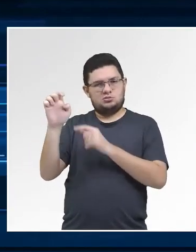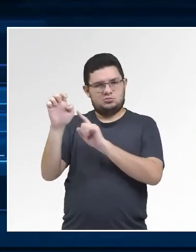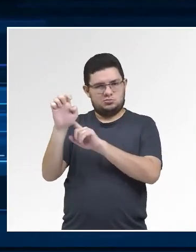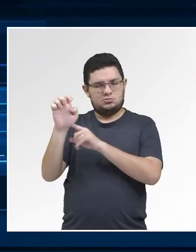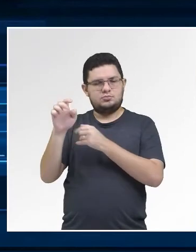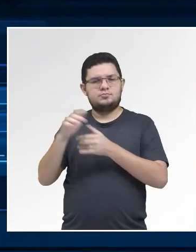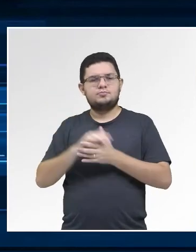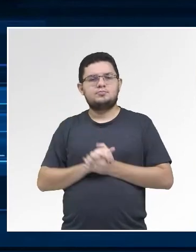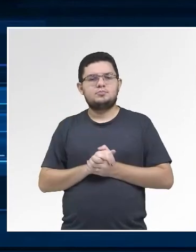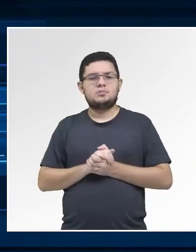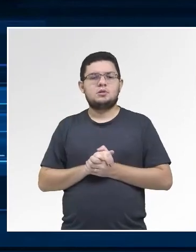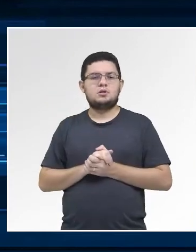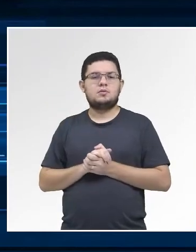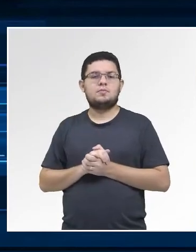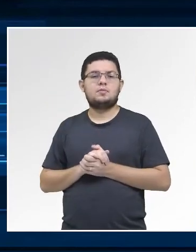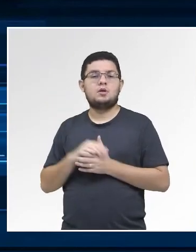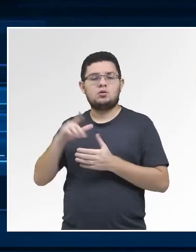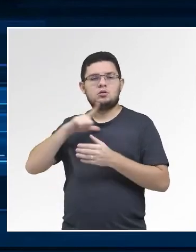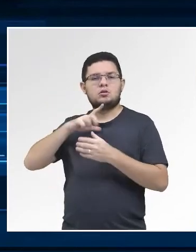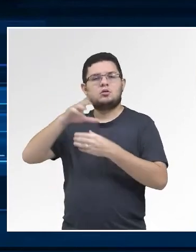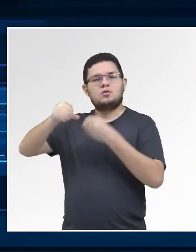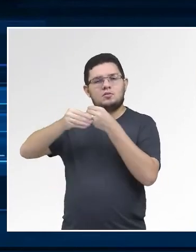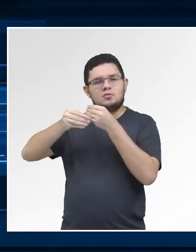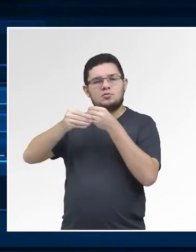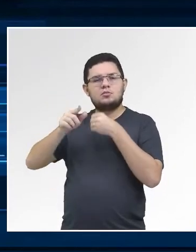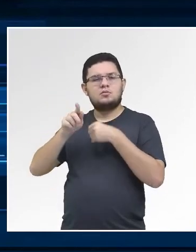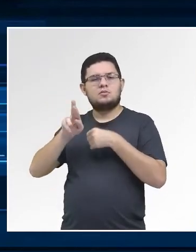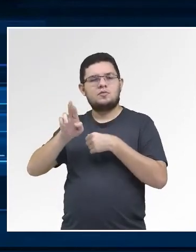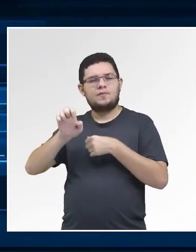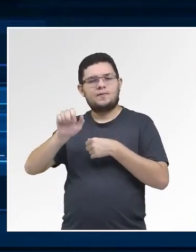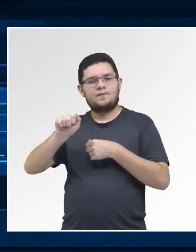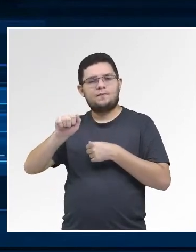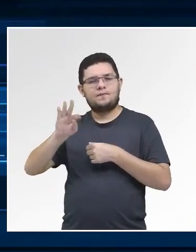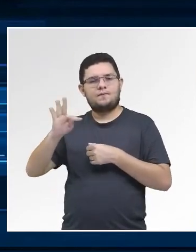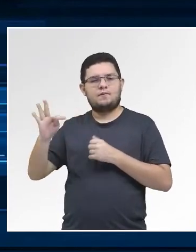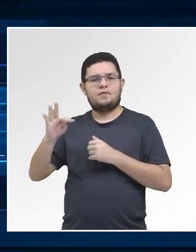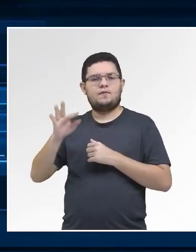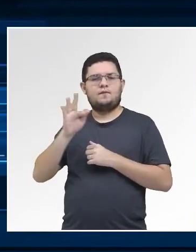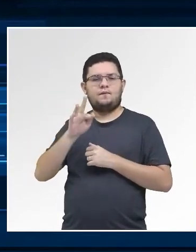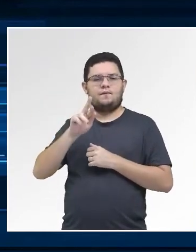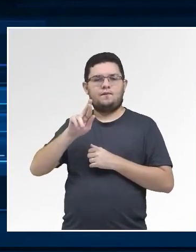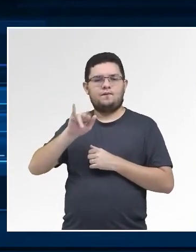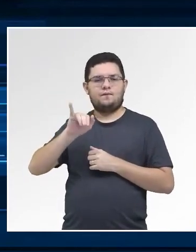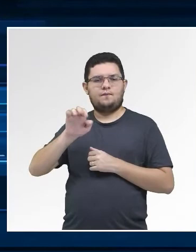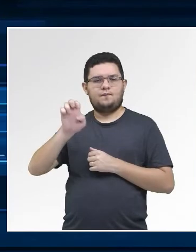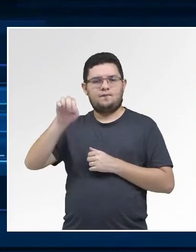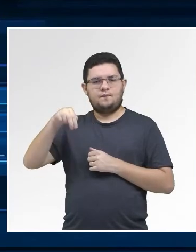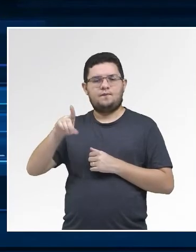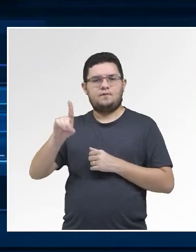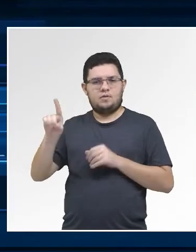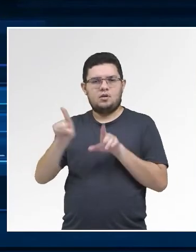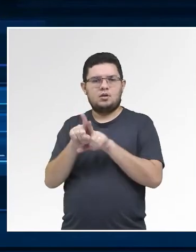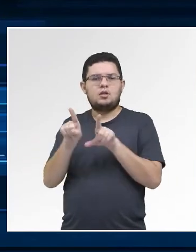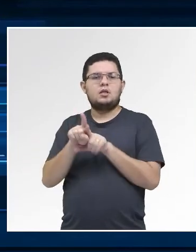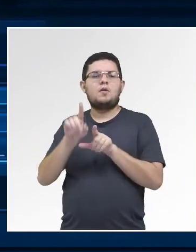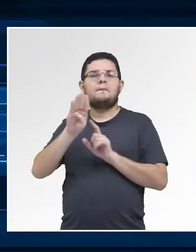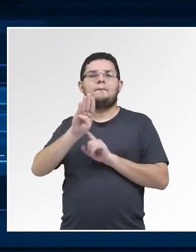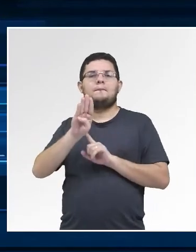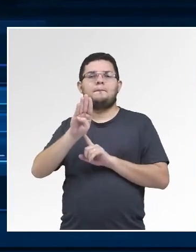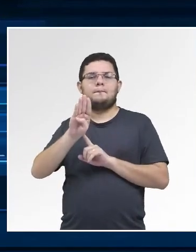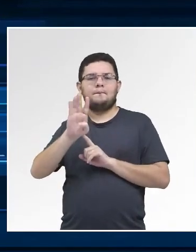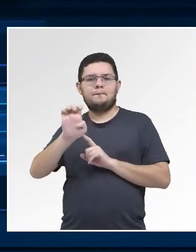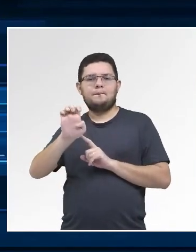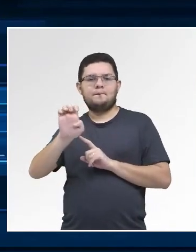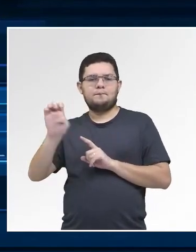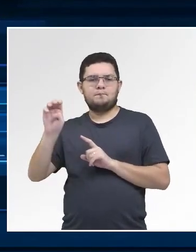great friend, que é o complemento da frase, tá? E o verbo been, né, a forma do particípio do verbo be, nosso